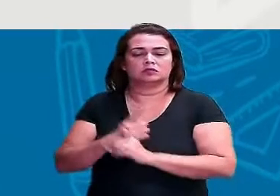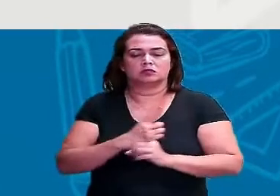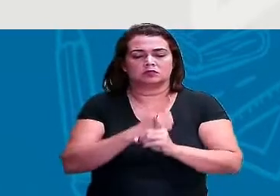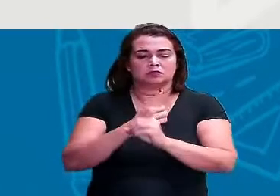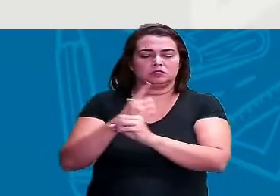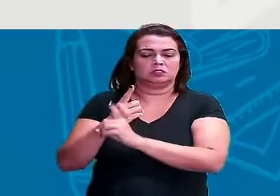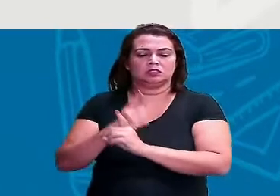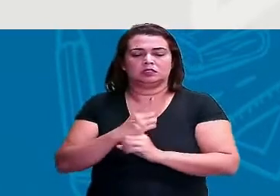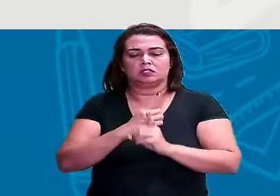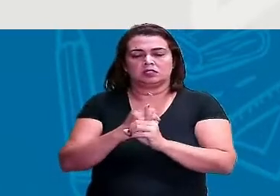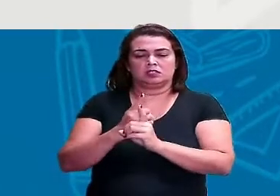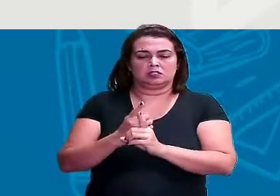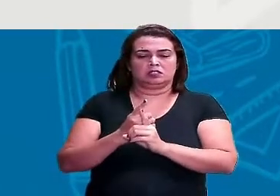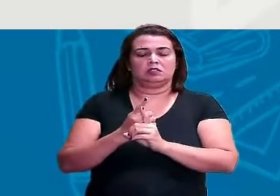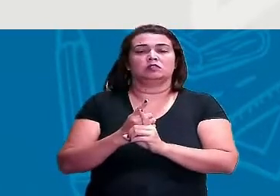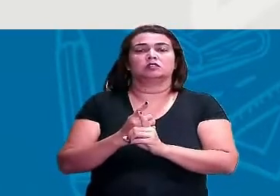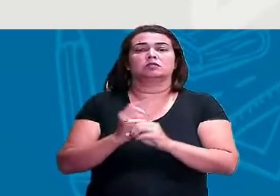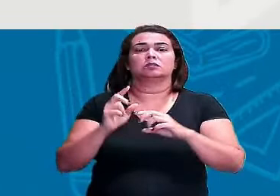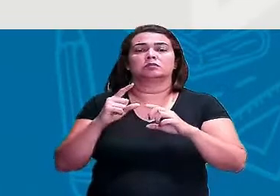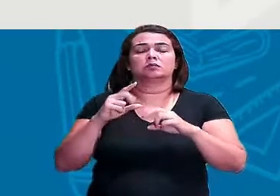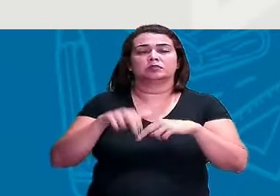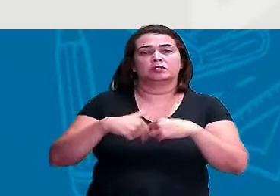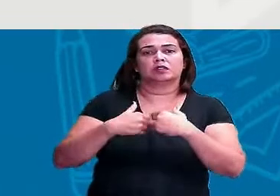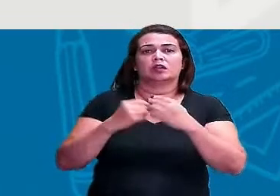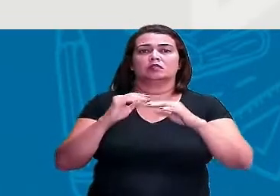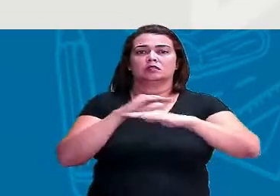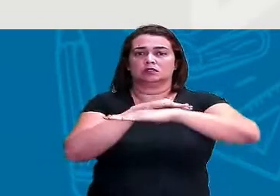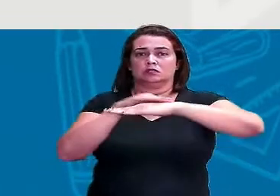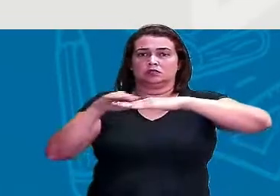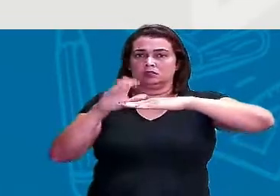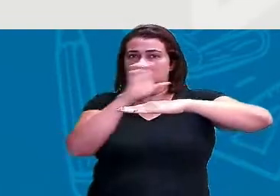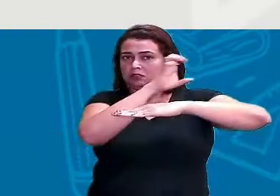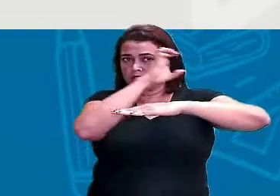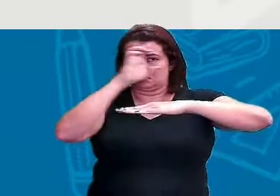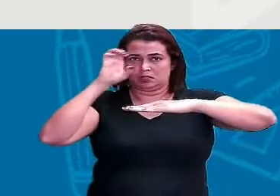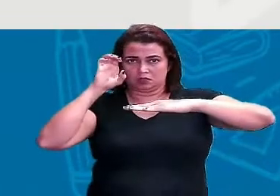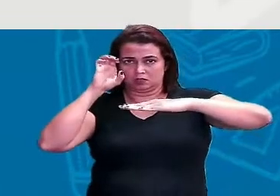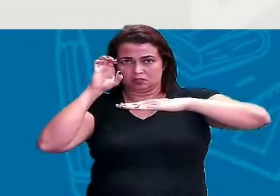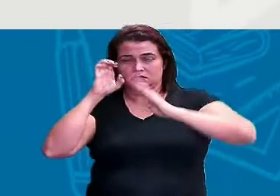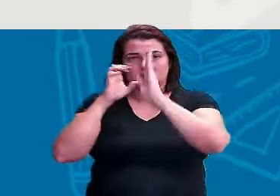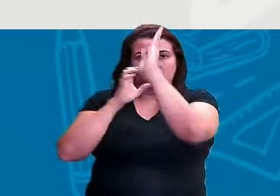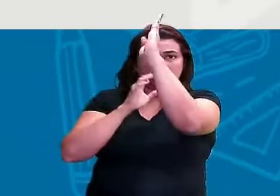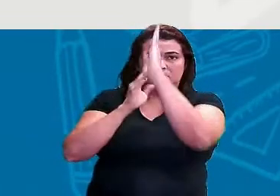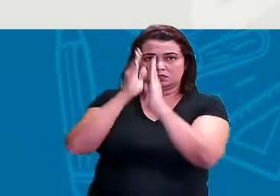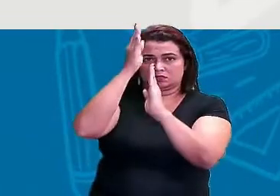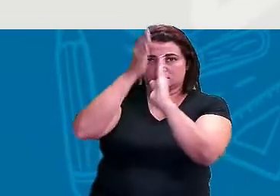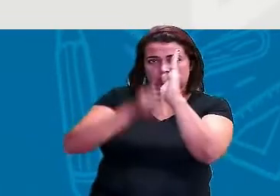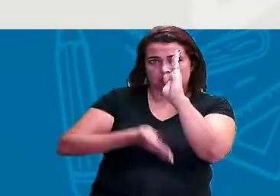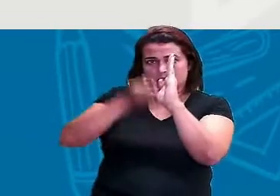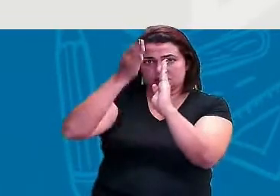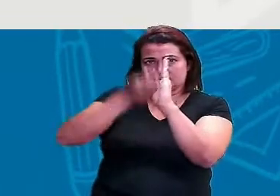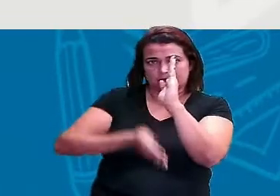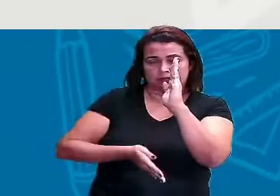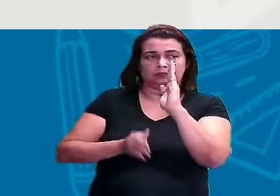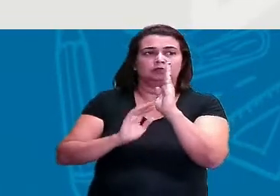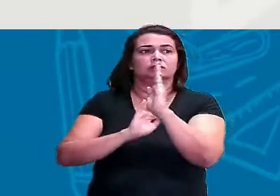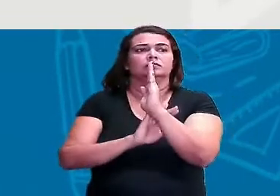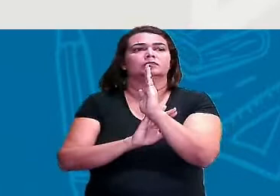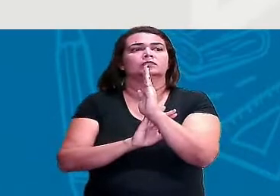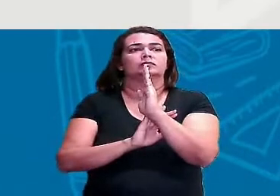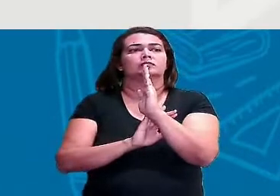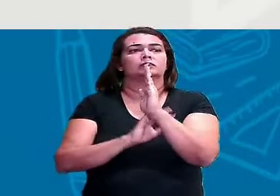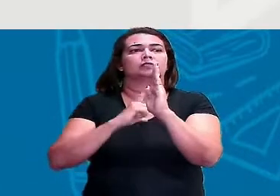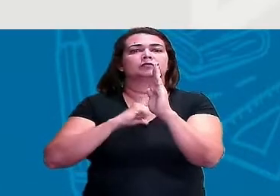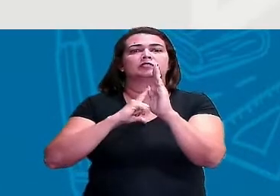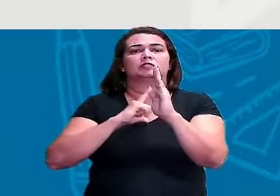em relação a essa linha do Equador e a linha do meridiano de Greenwich, né? Um cruzamento entre